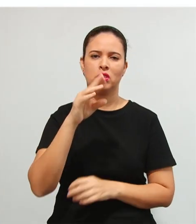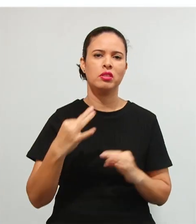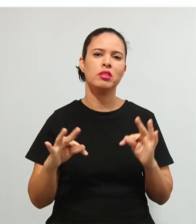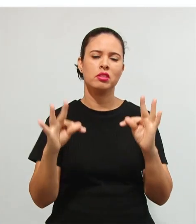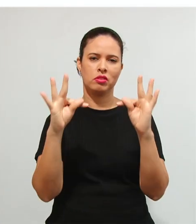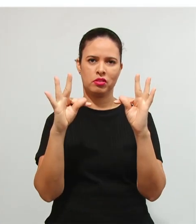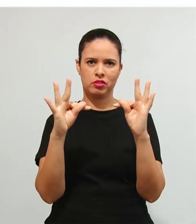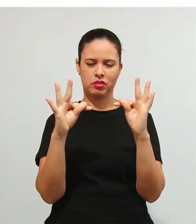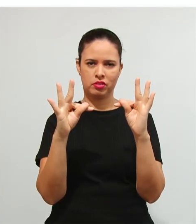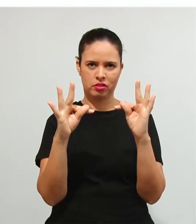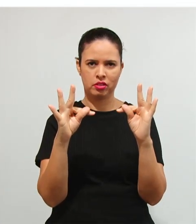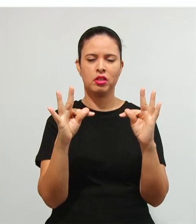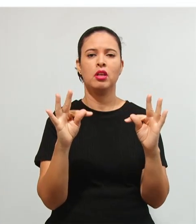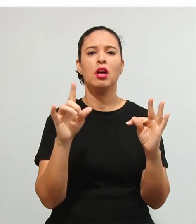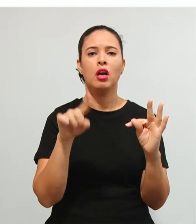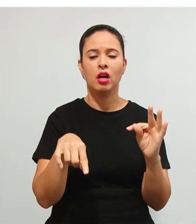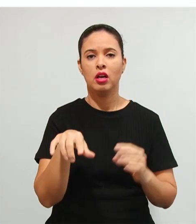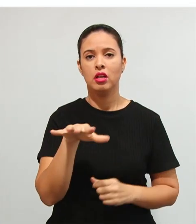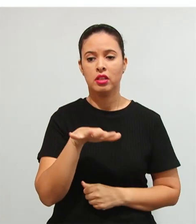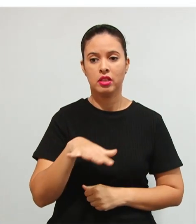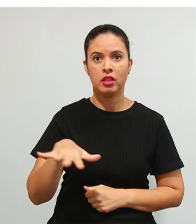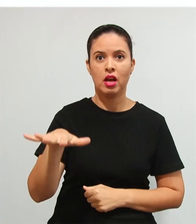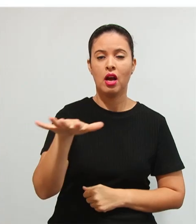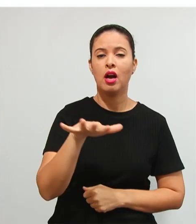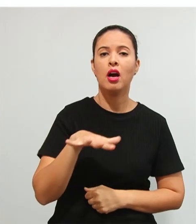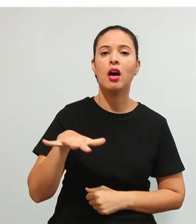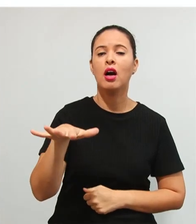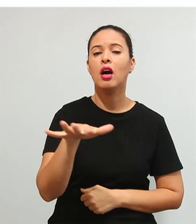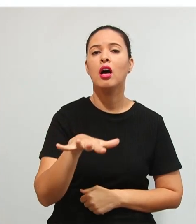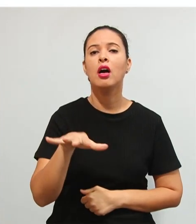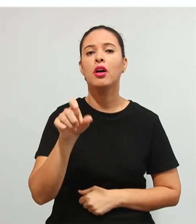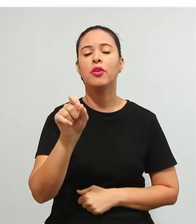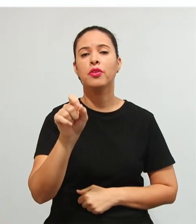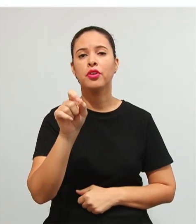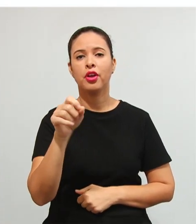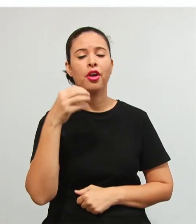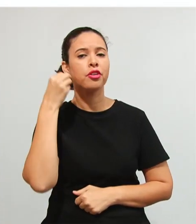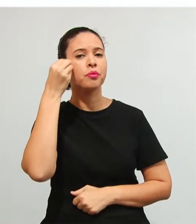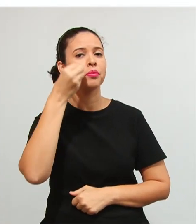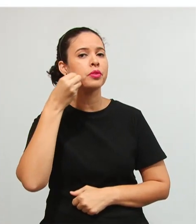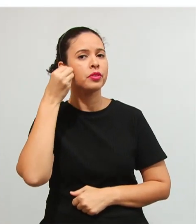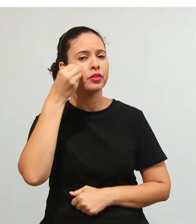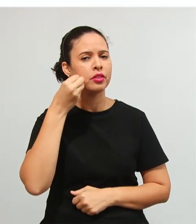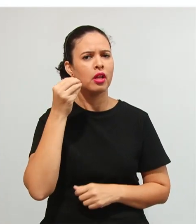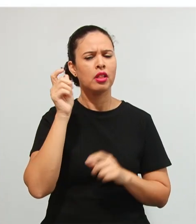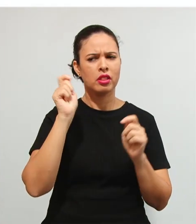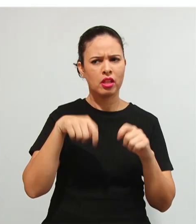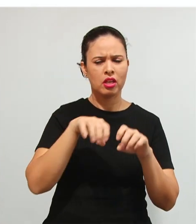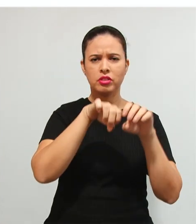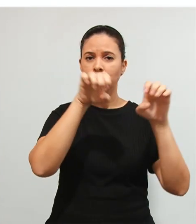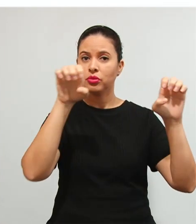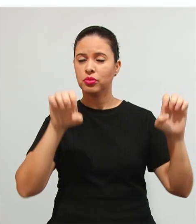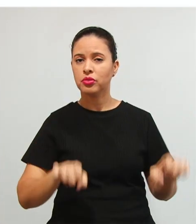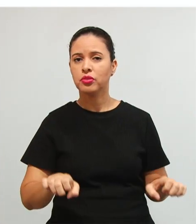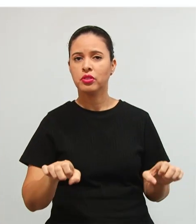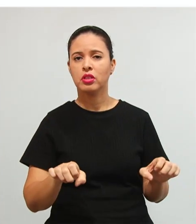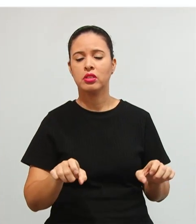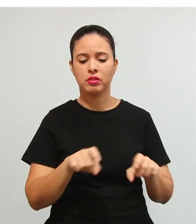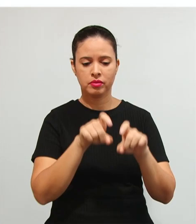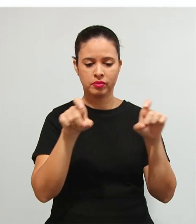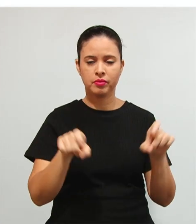plano empírico, mas também no plano transcendental. A experiência pode ser estruturada pelo